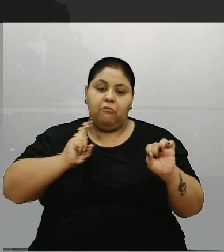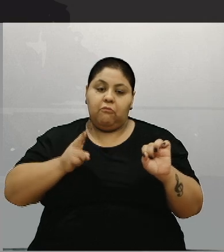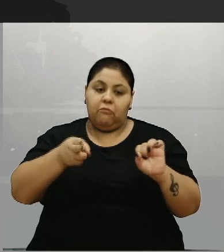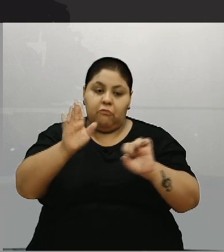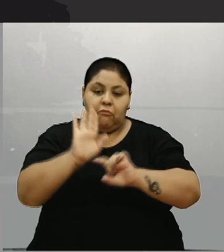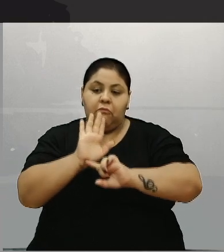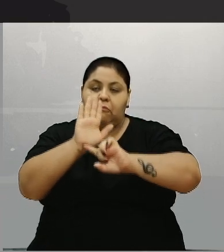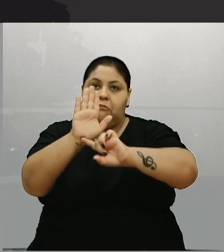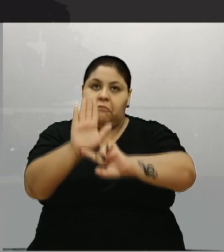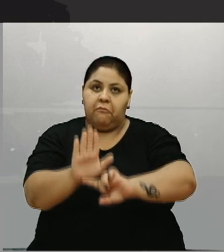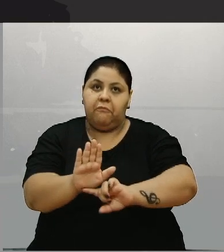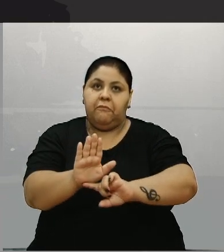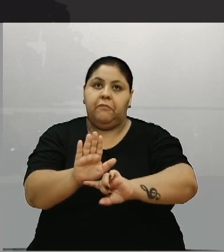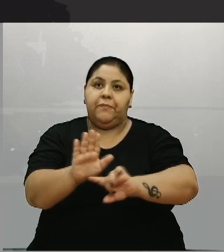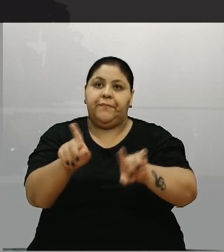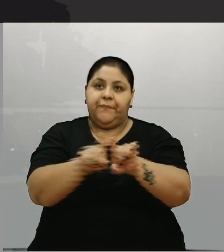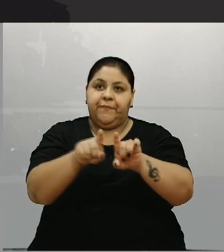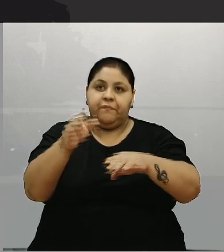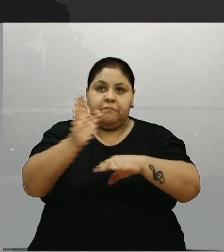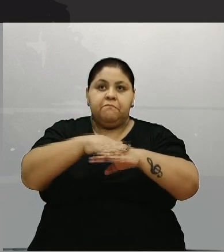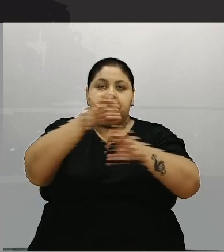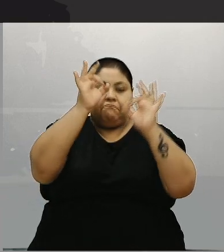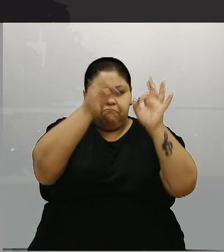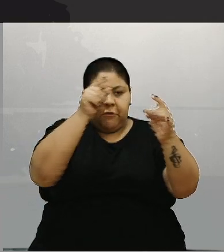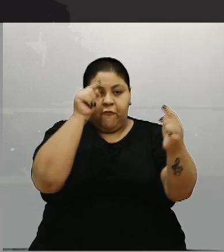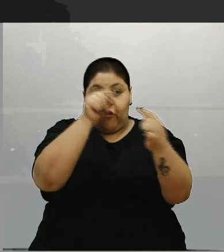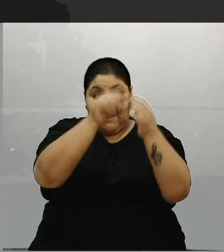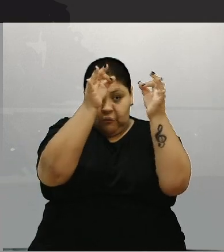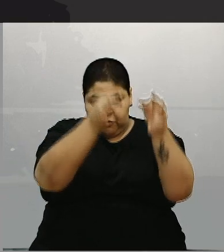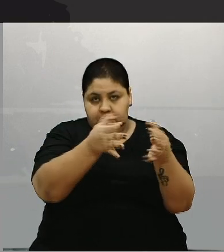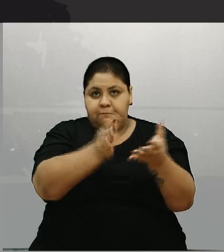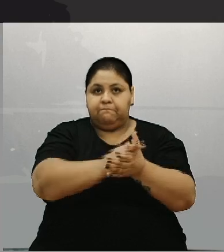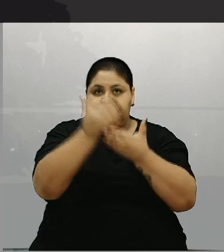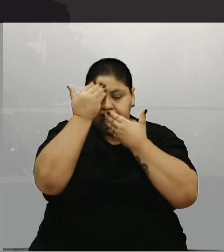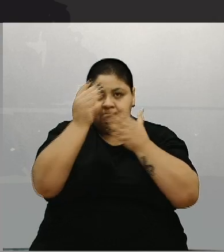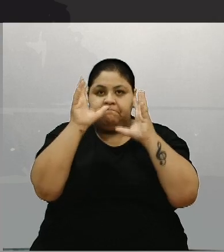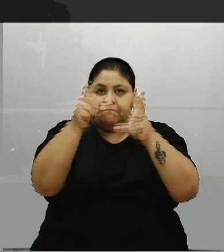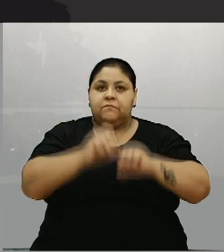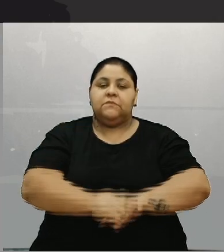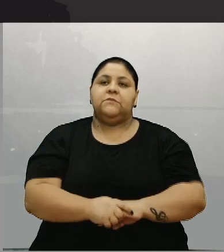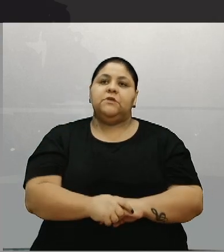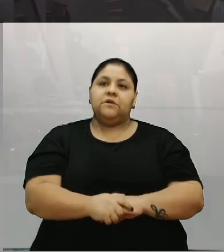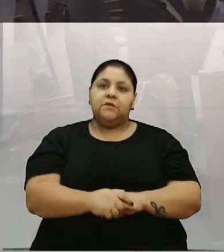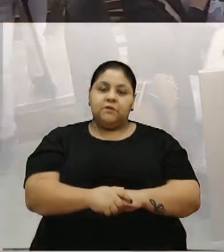com ajuda e, de fato, ajuda o mais assertiva possível. Muito obrigado a todos.